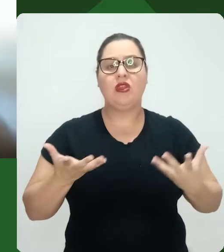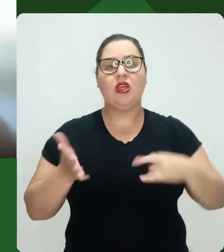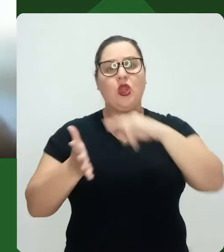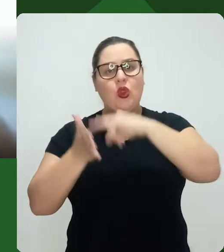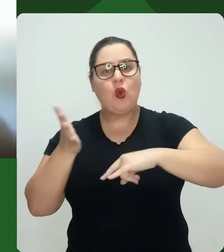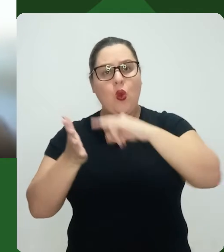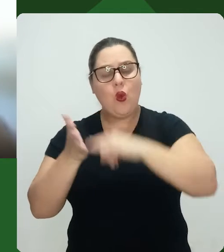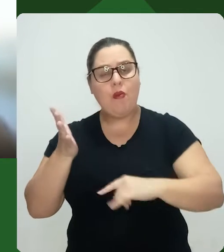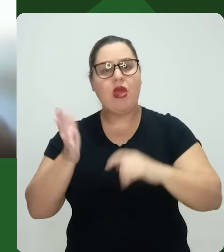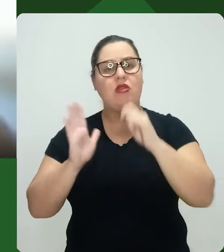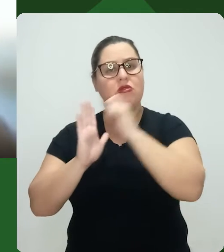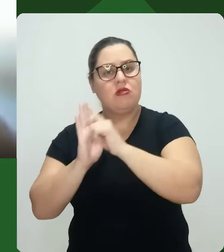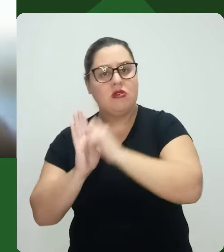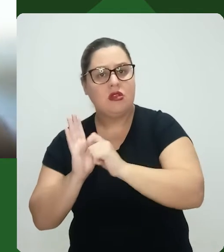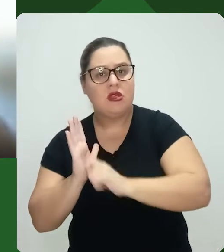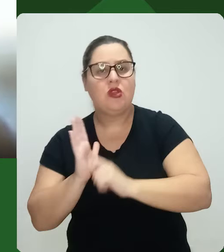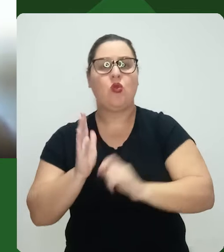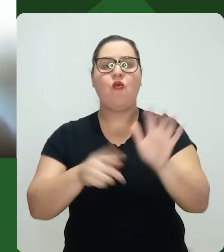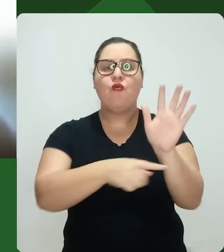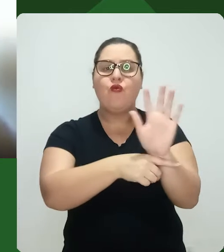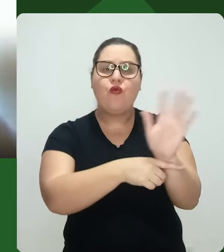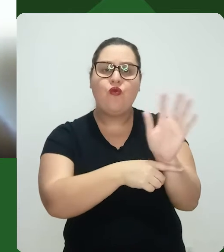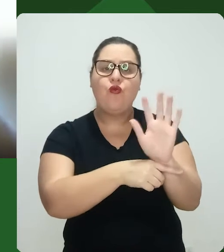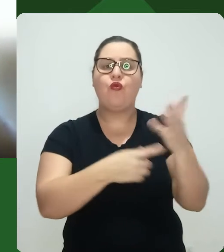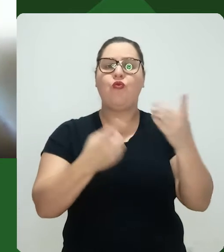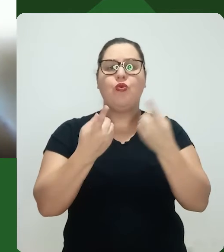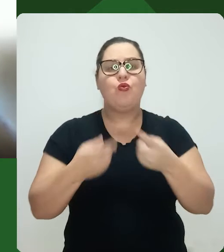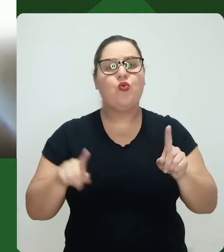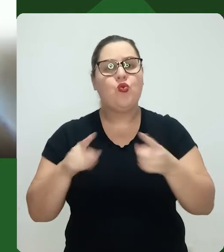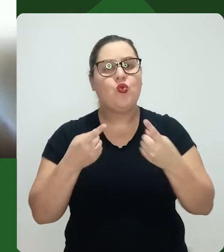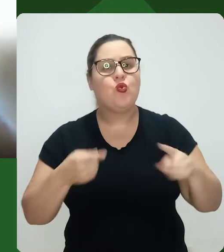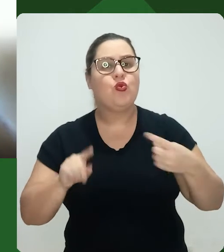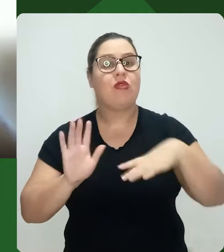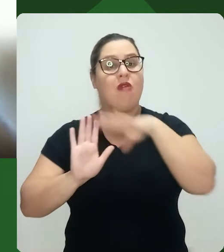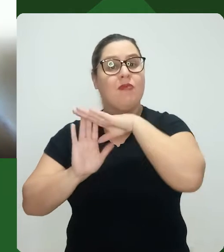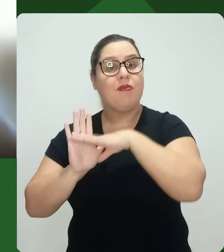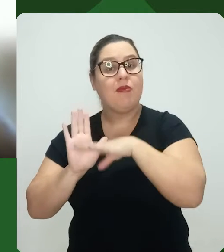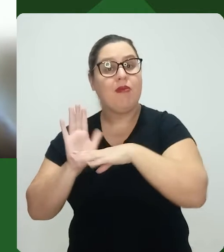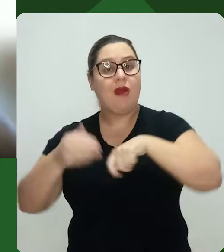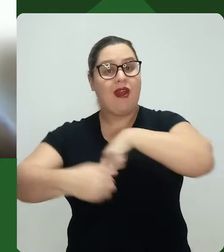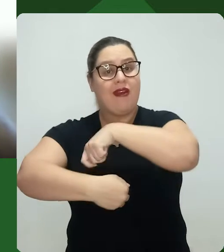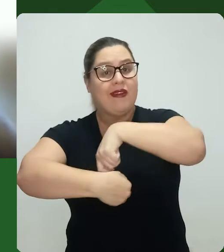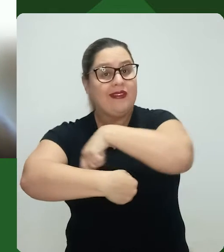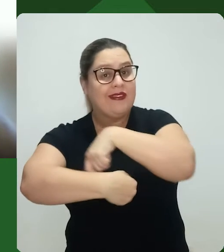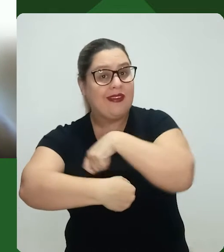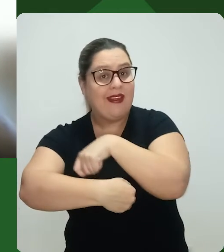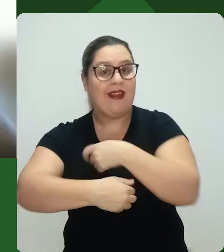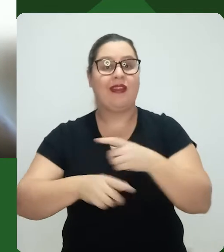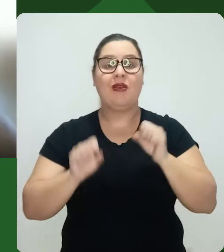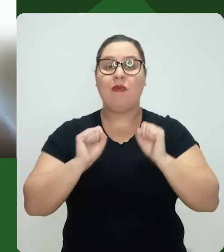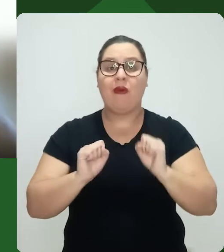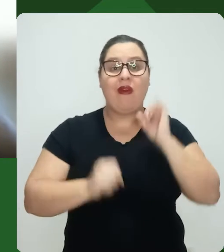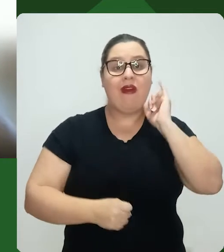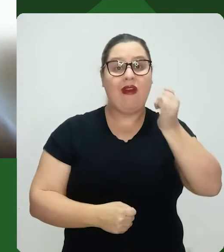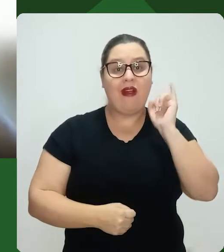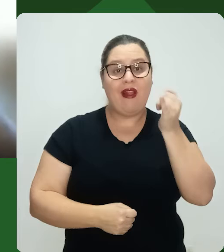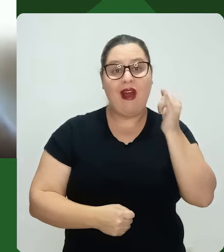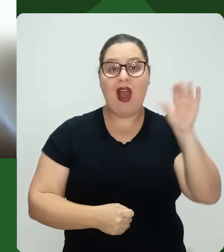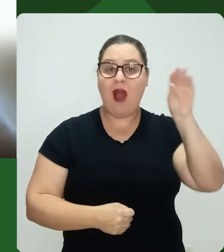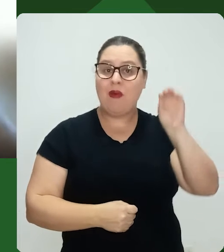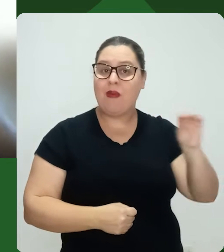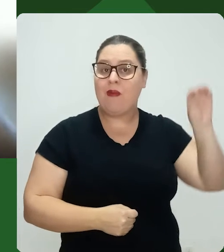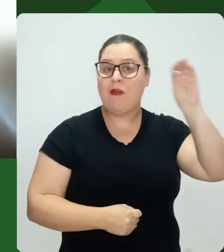né? Podem ser fotografias, podem ser documentos escritos, podem ser filmes, pode ser música, pode ser caderno